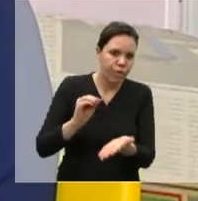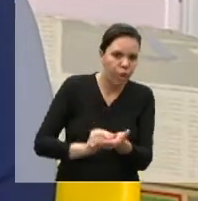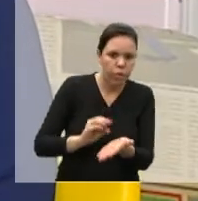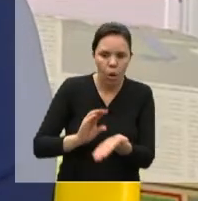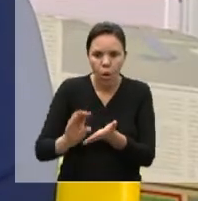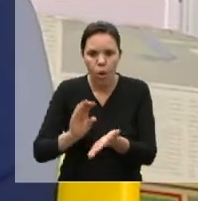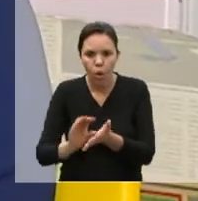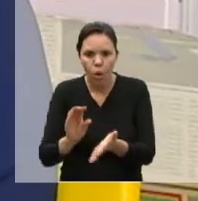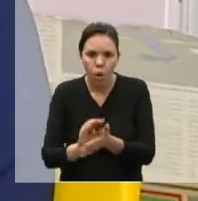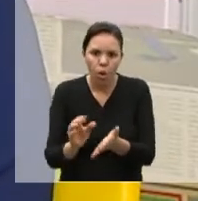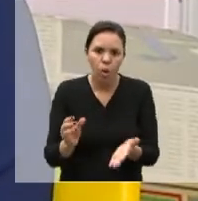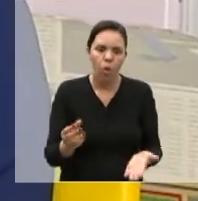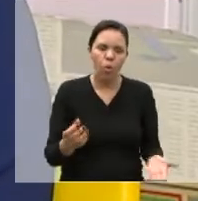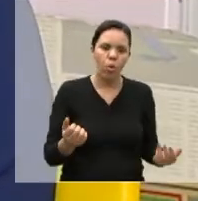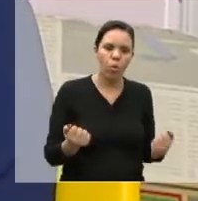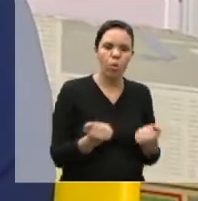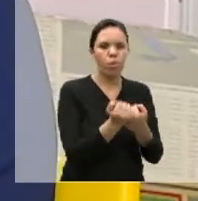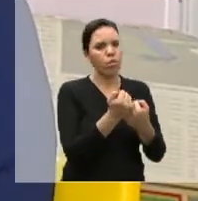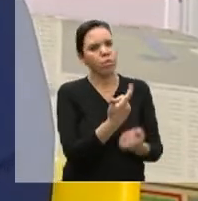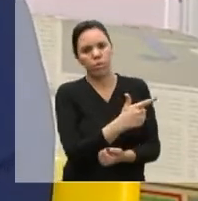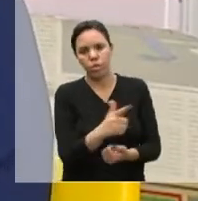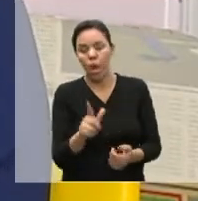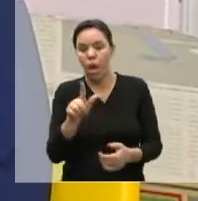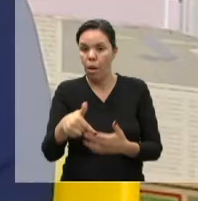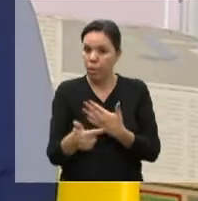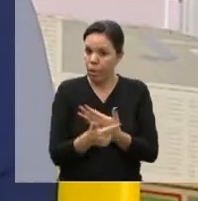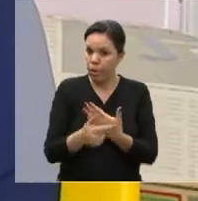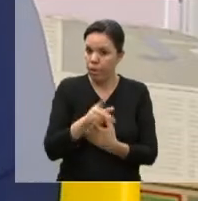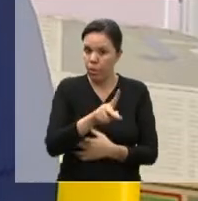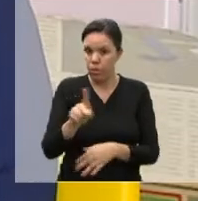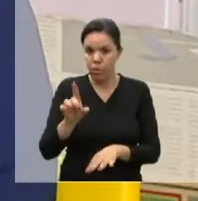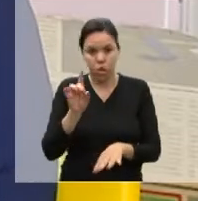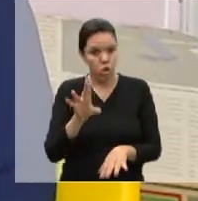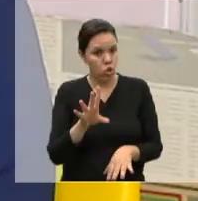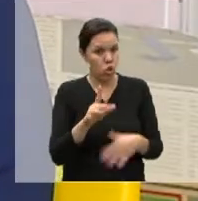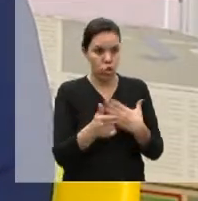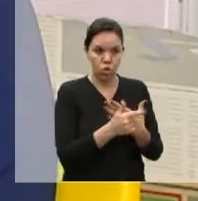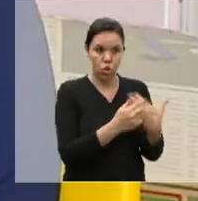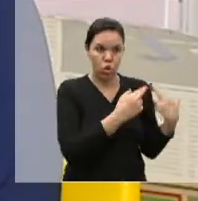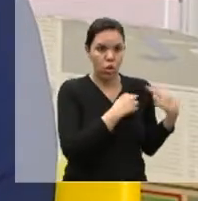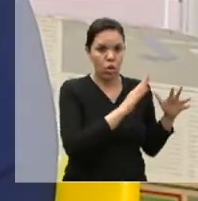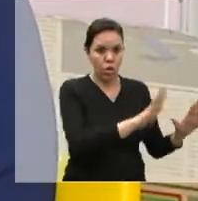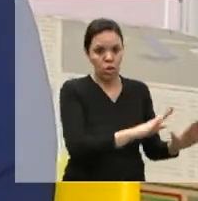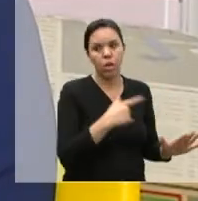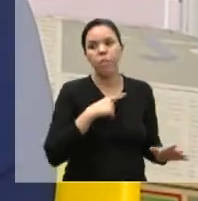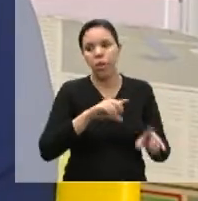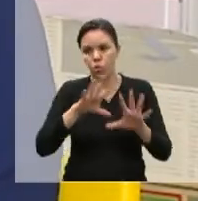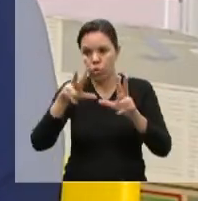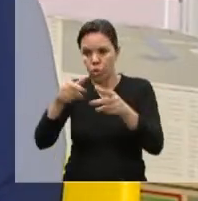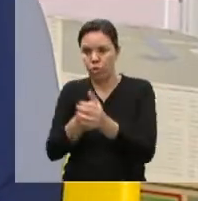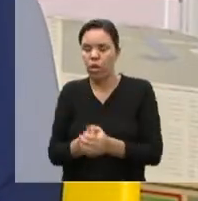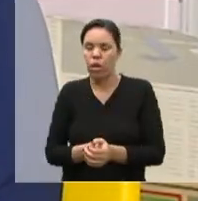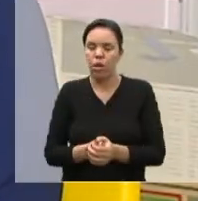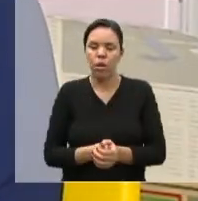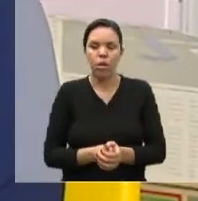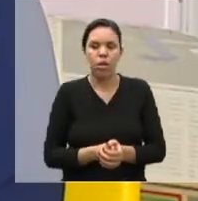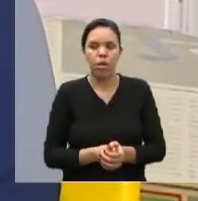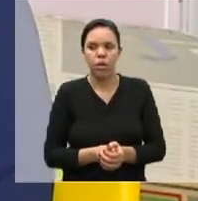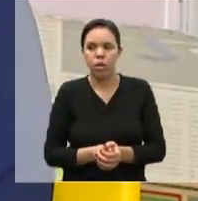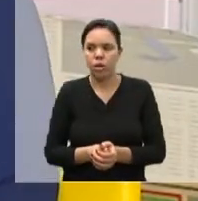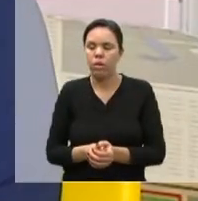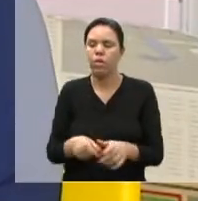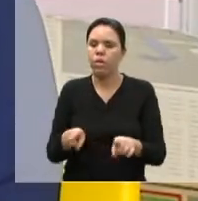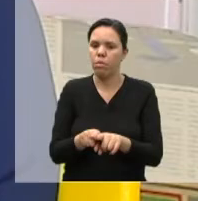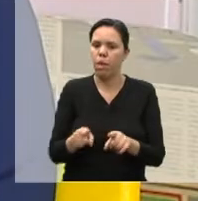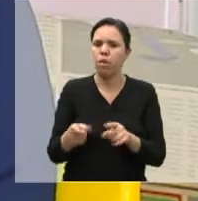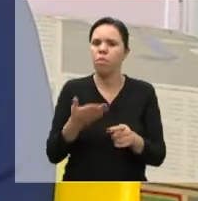fica restrita ao papel do professor, que é extremamente importante, mas não deve ficar restrito a ele. A fala, né? As roda